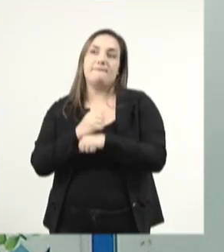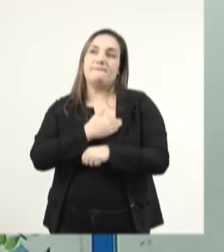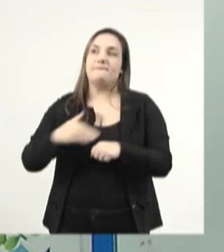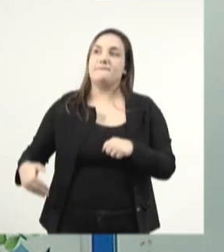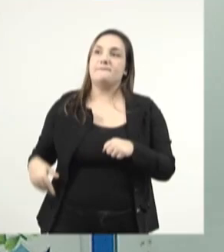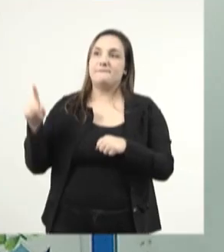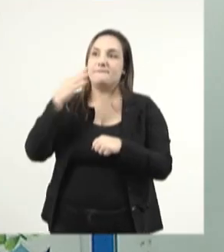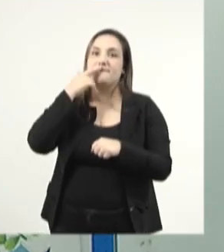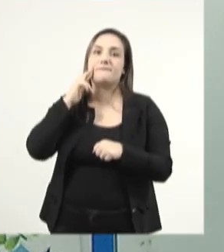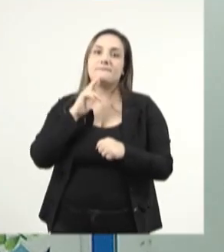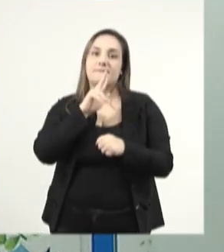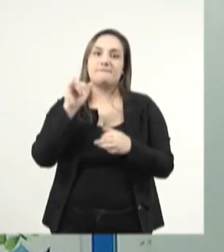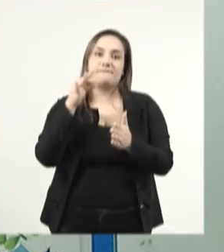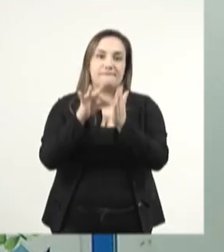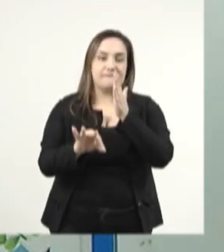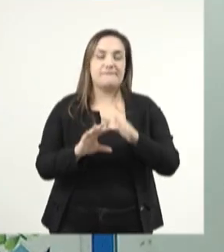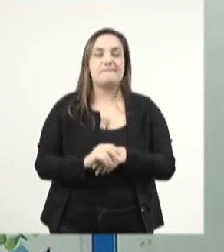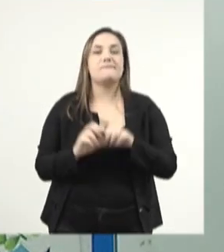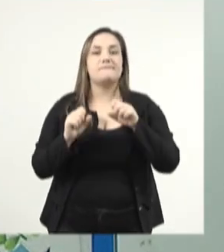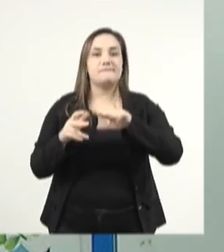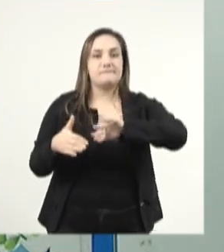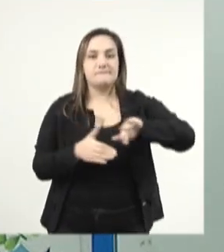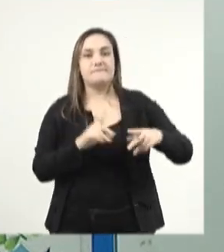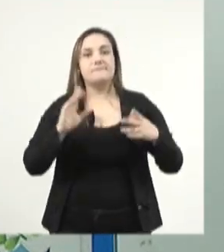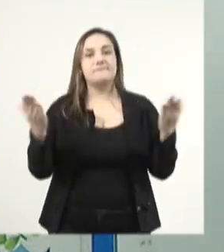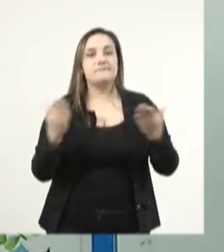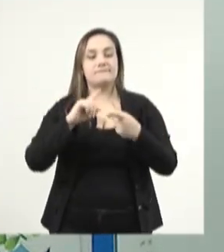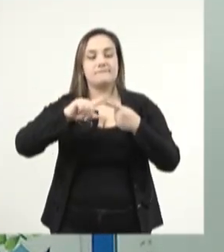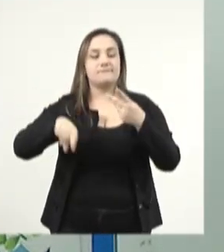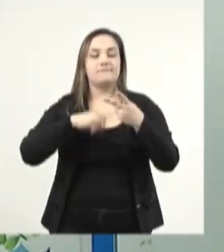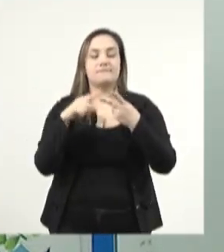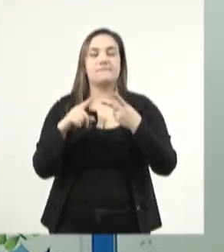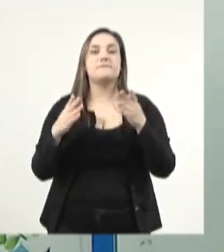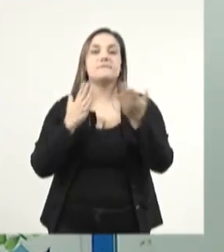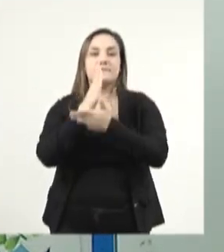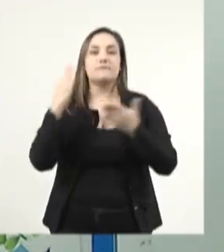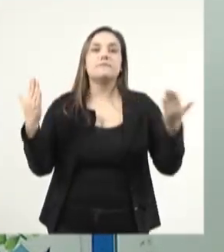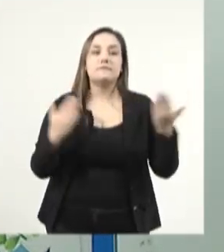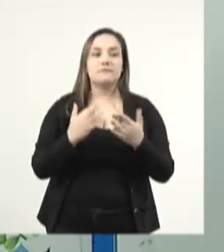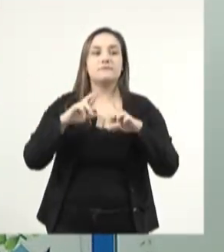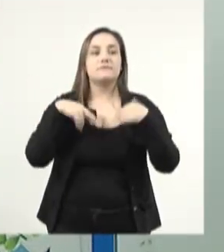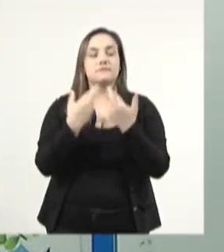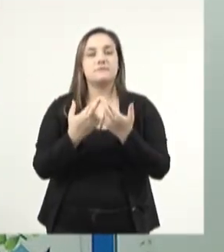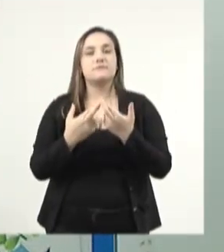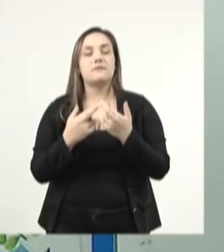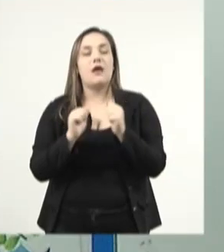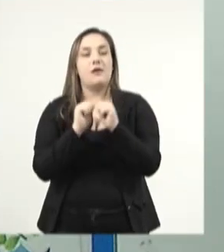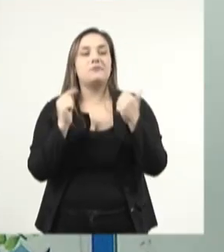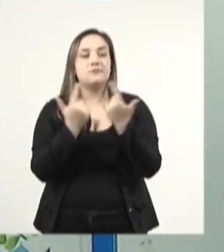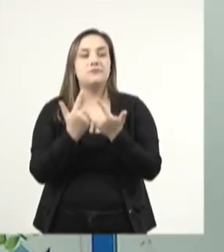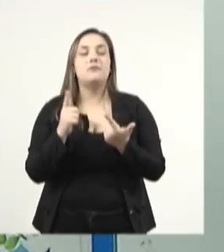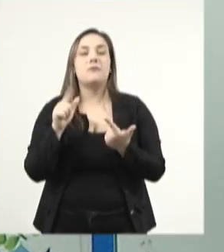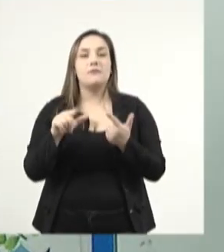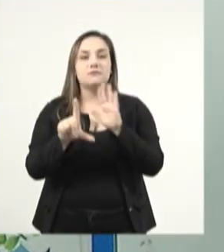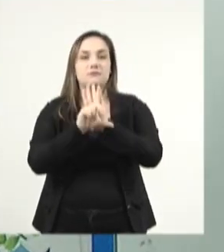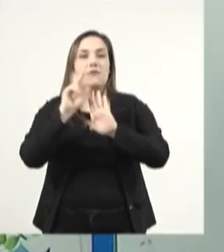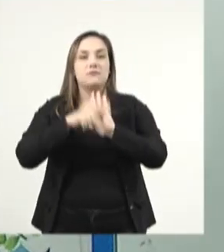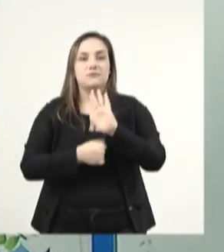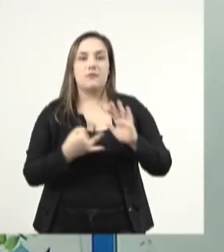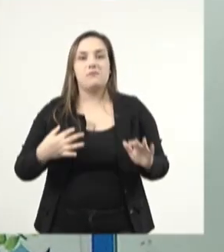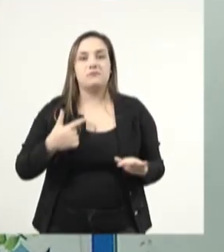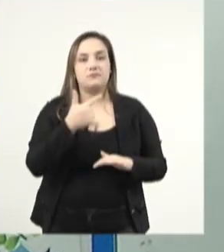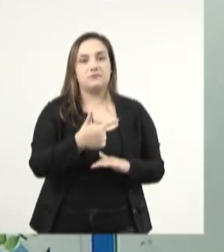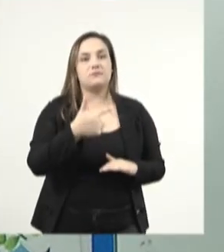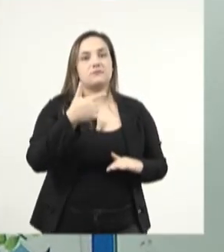para a sanção do governador Eduardo Riedl. Vamos para o próximo projeto, também aprovado na sessão de hoje aqui na Lemes, é o projeto de lei de